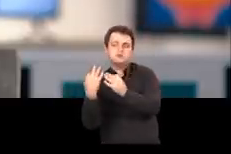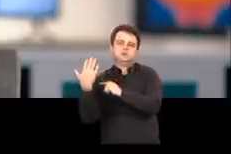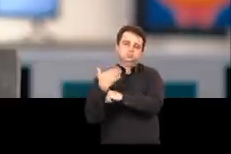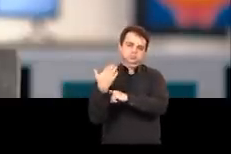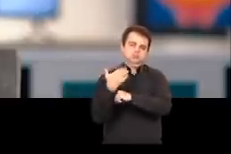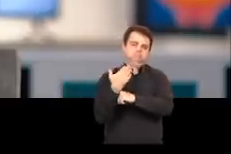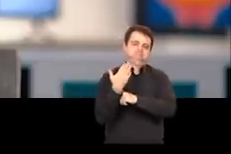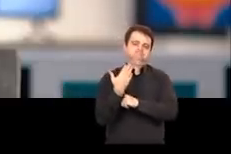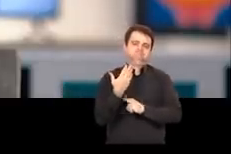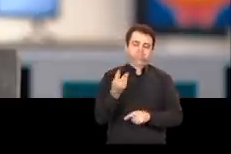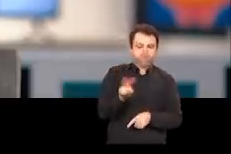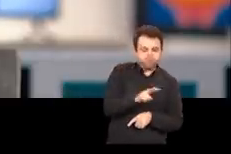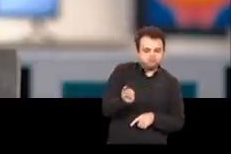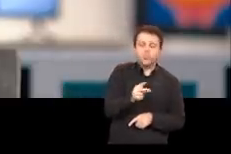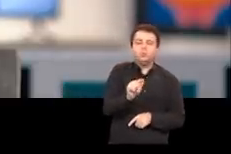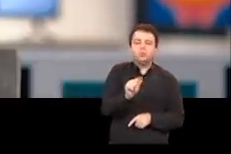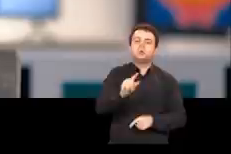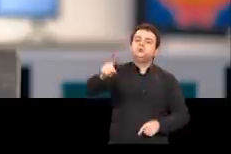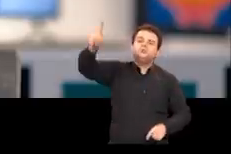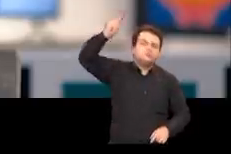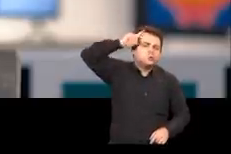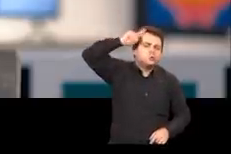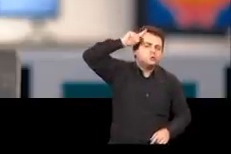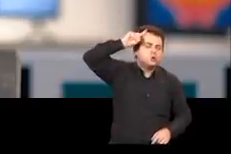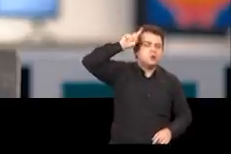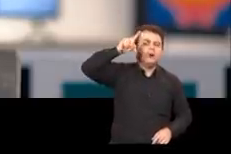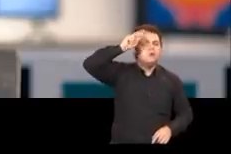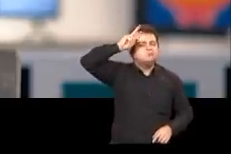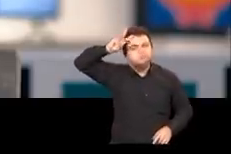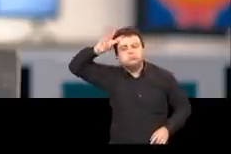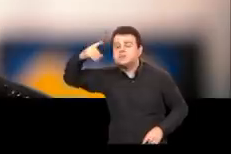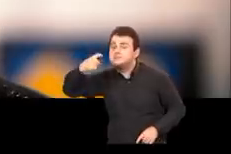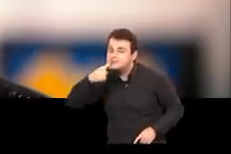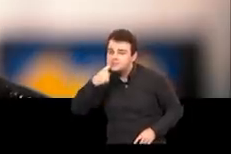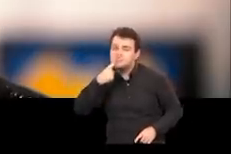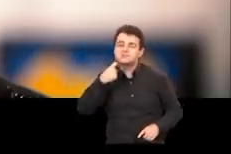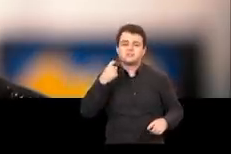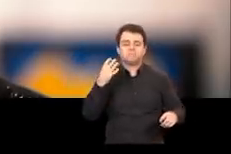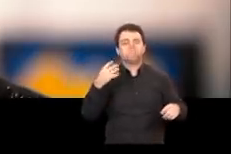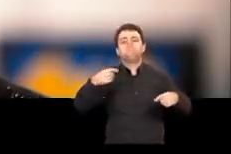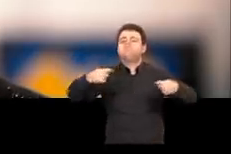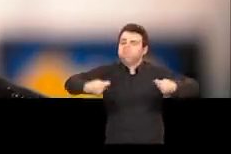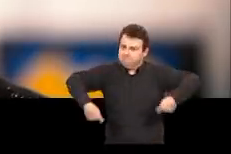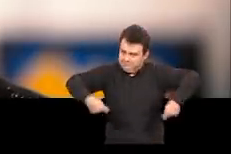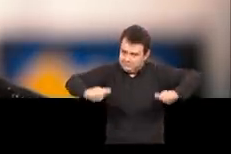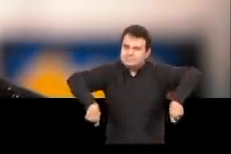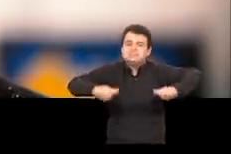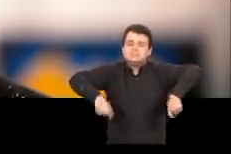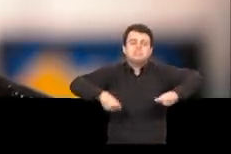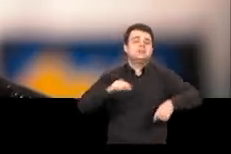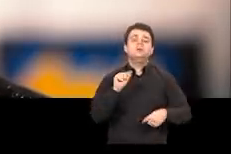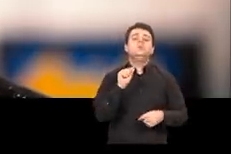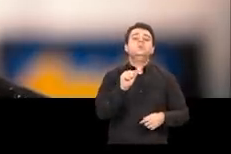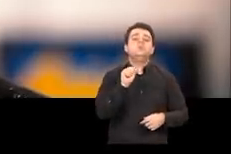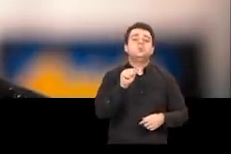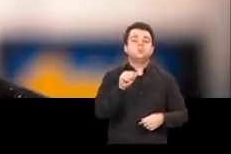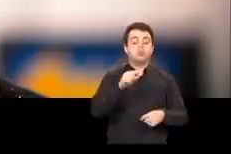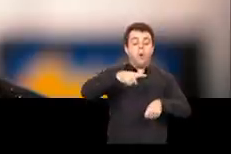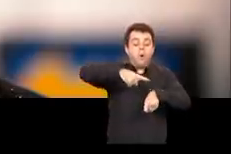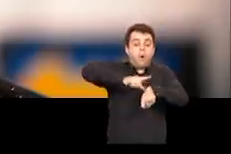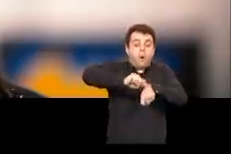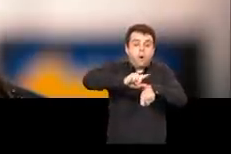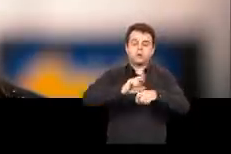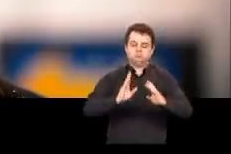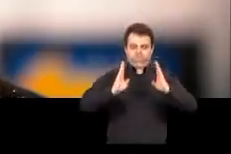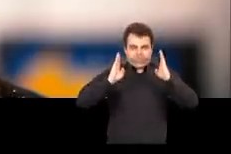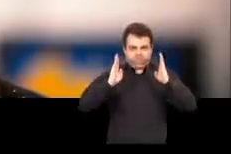ocorram todos os dias, de segunda a sexta-feira. O segredo disso tudo é ter horários